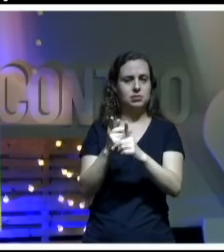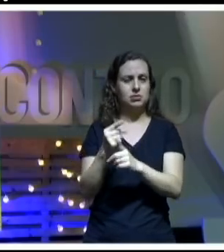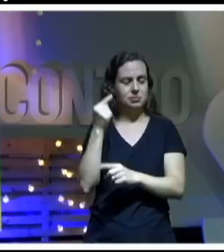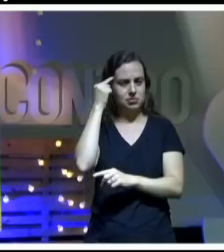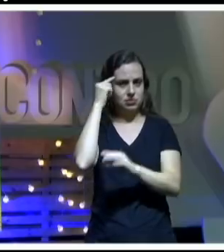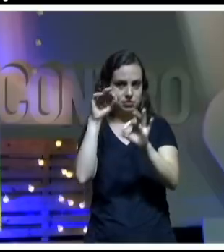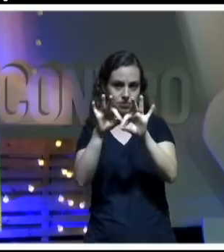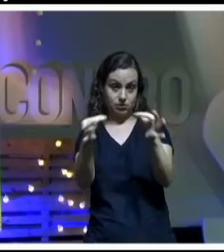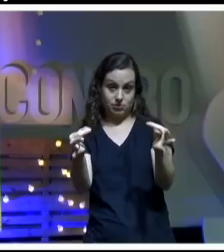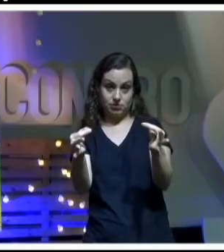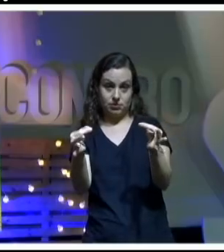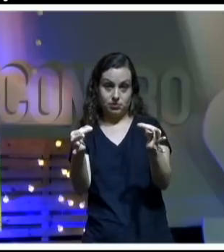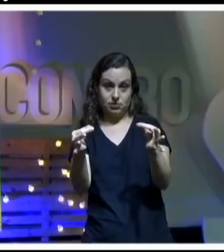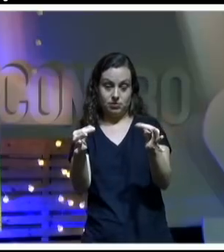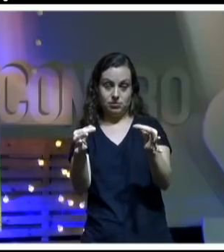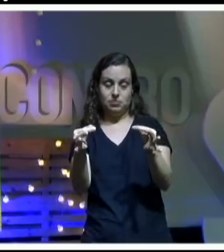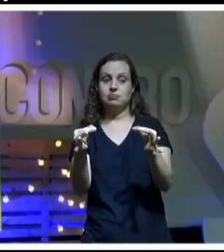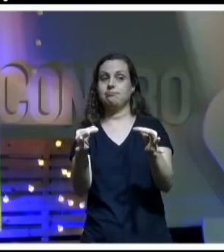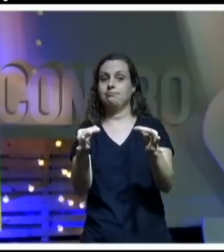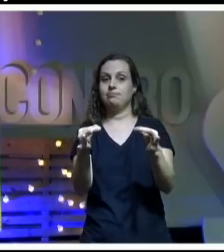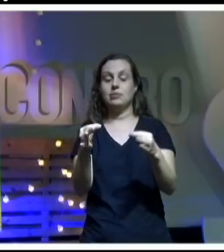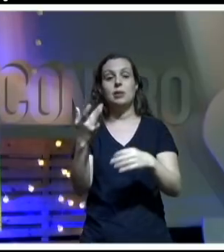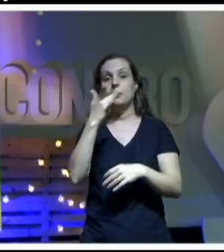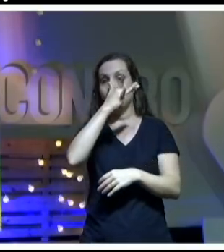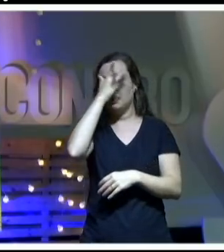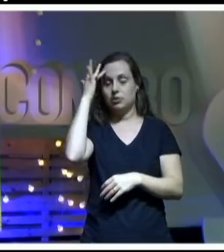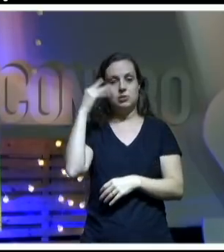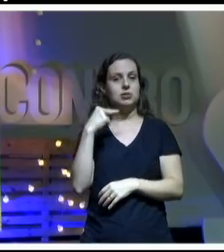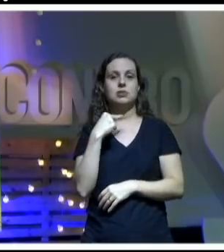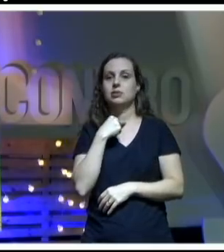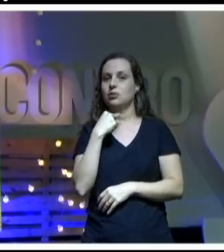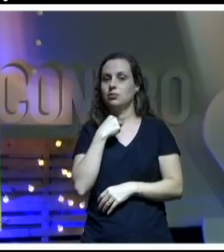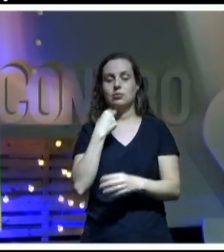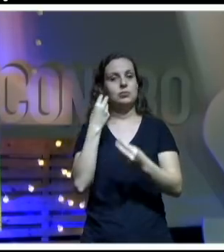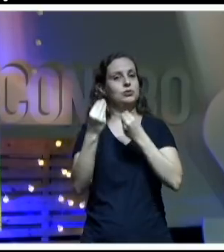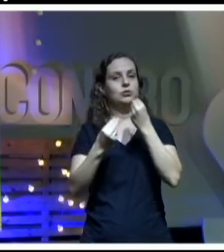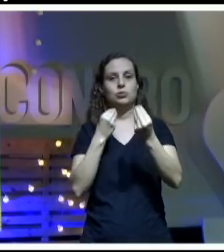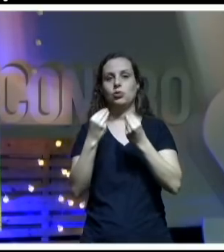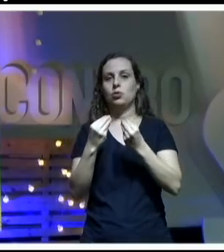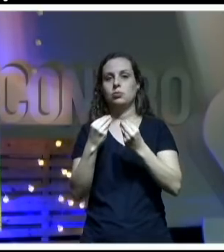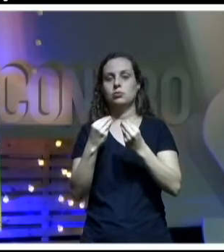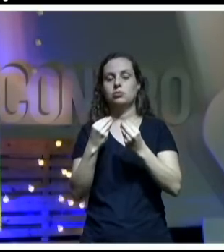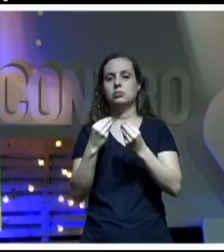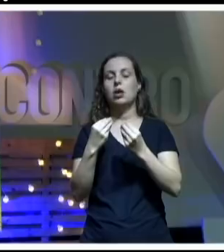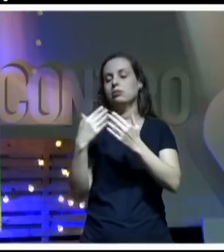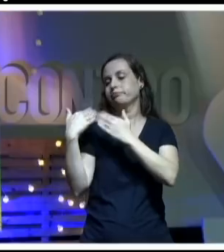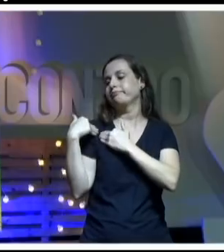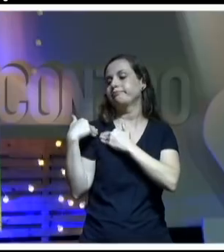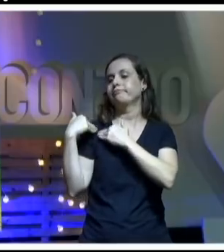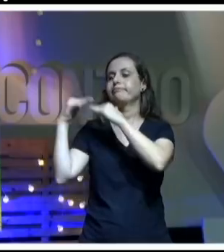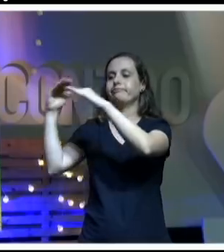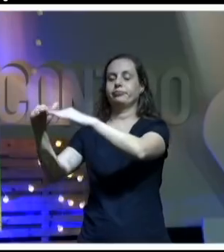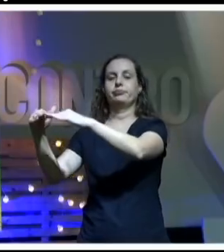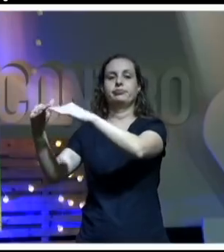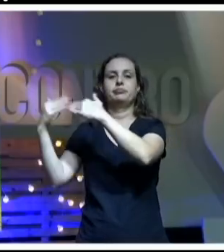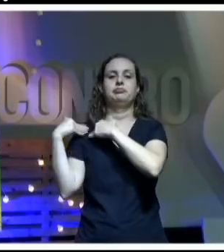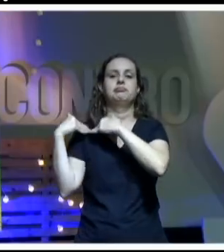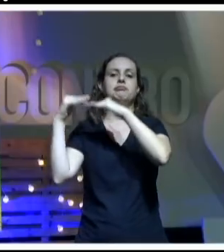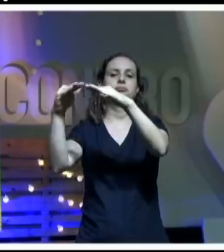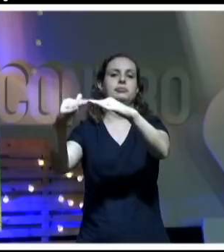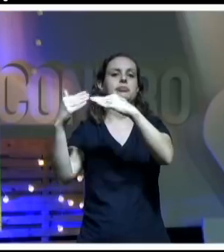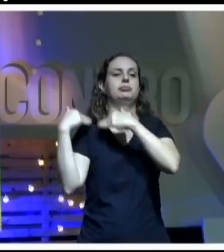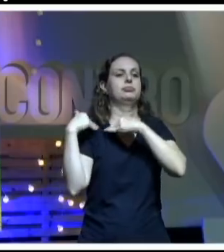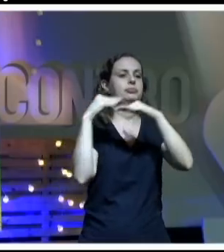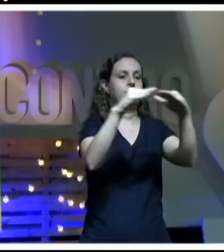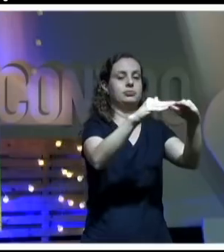as pessoas não podem terceirizar o serviço de reflexão teológica para as outras pessoas a responsabilidade é sua meu